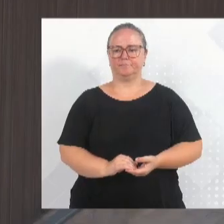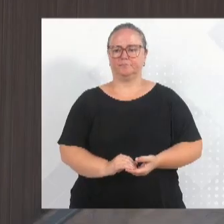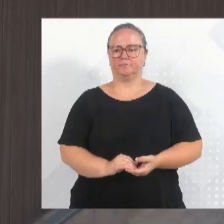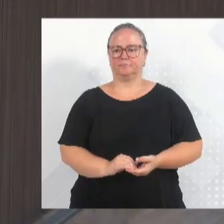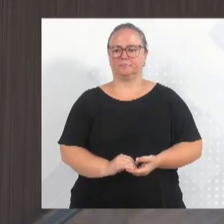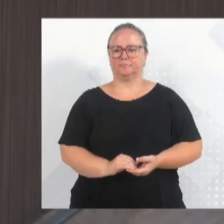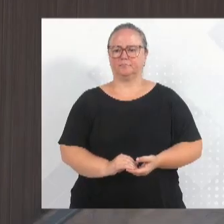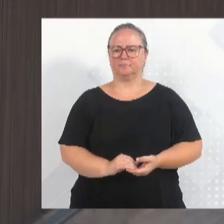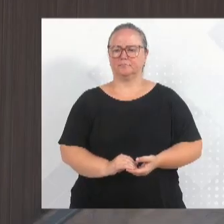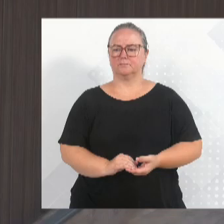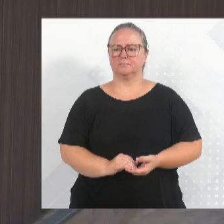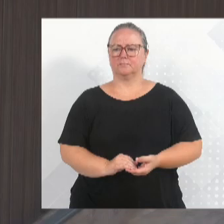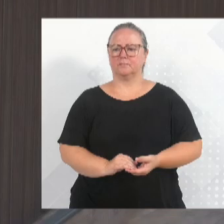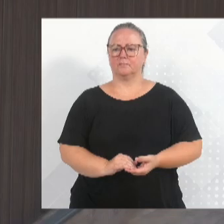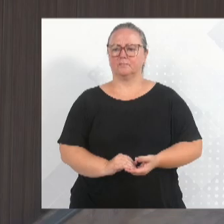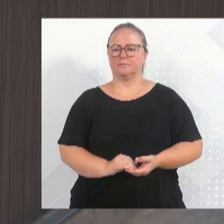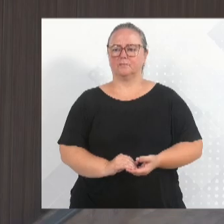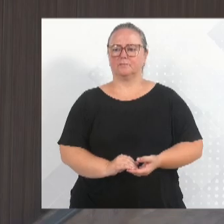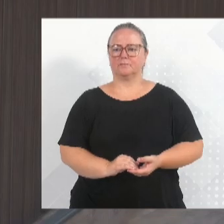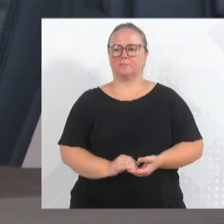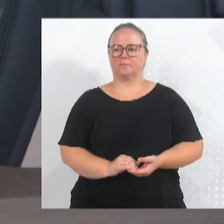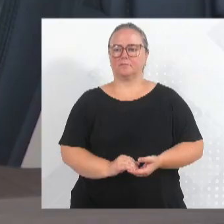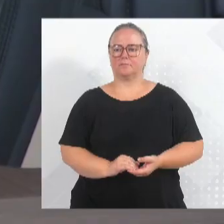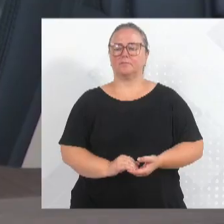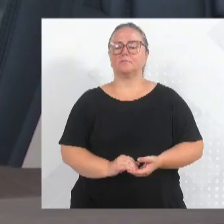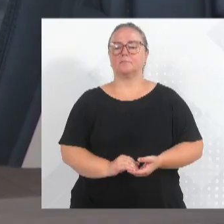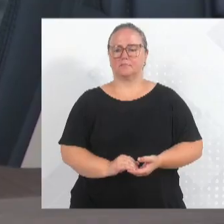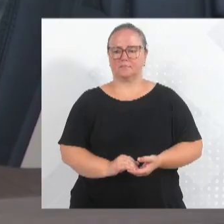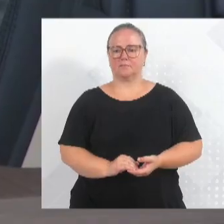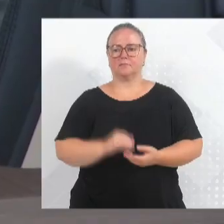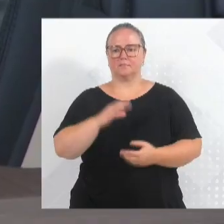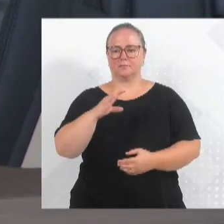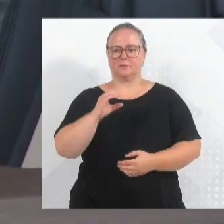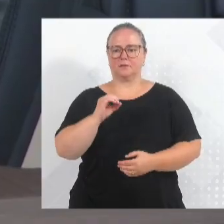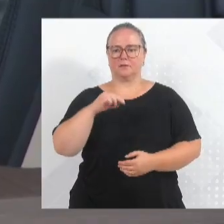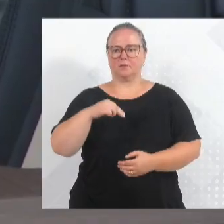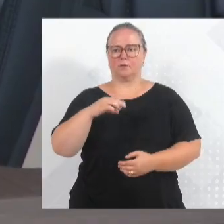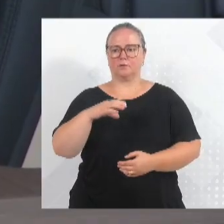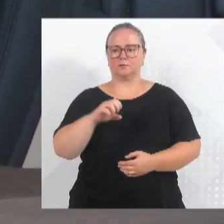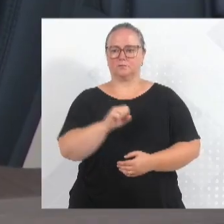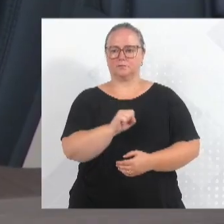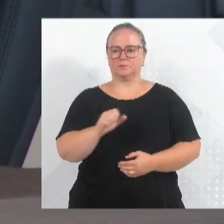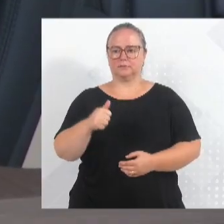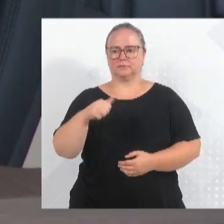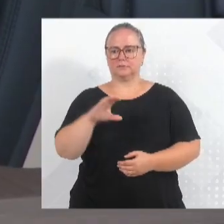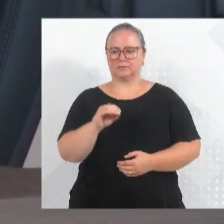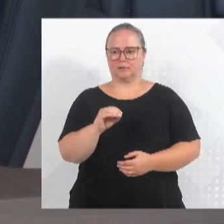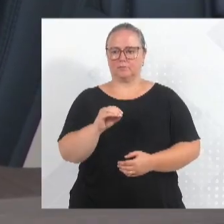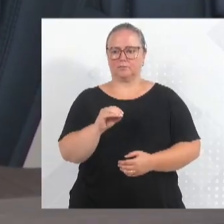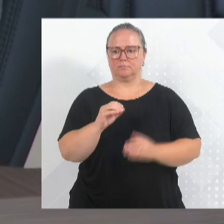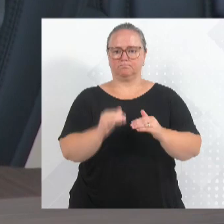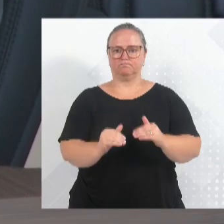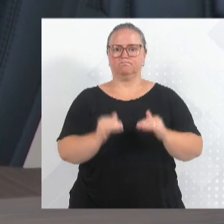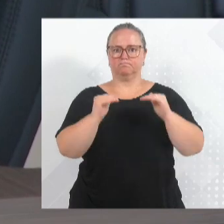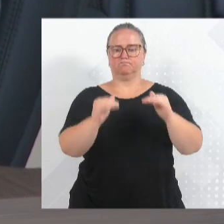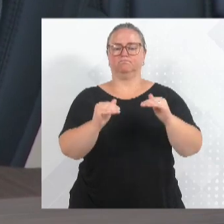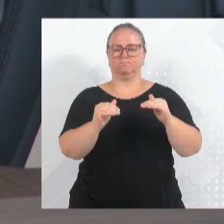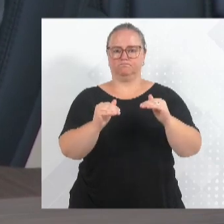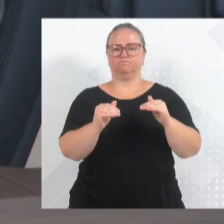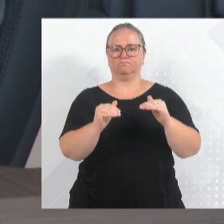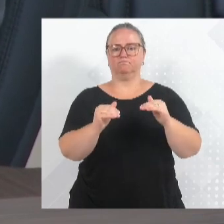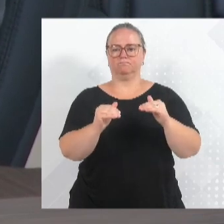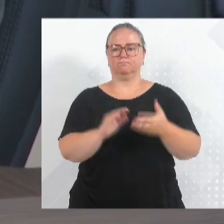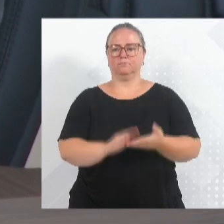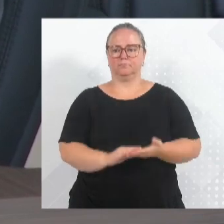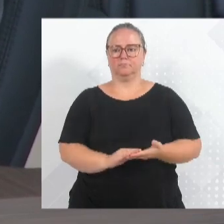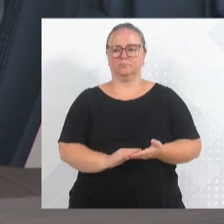não lembro a última... A concessão, vamos lá, é uma entidade superavitária, os índices de liquidez dela